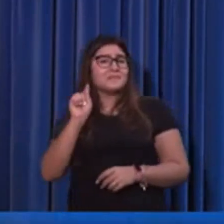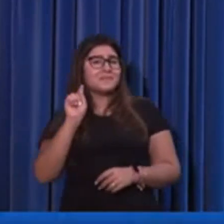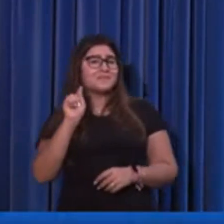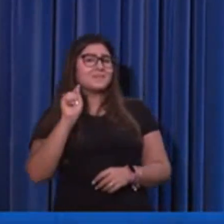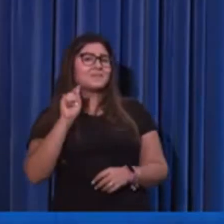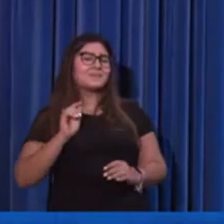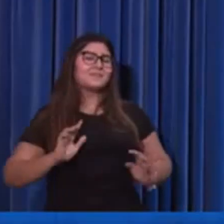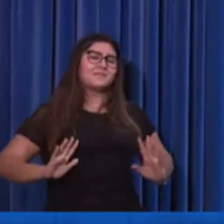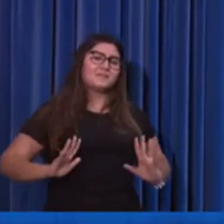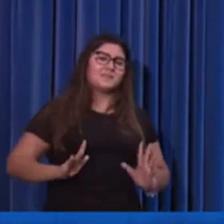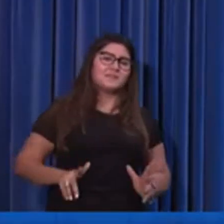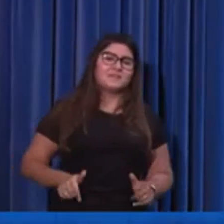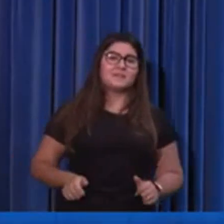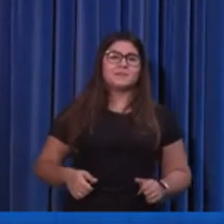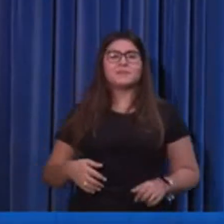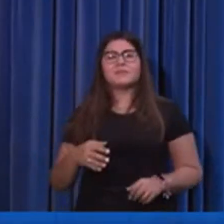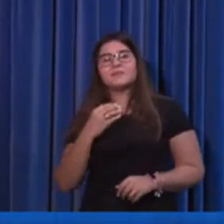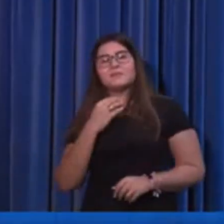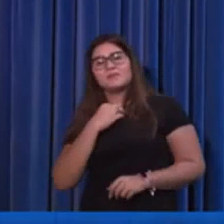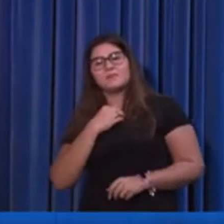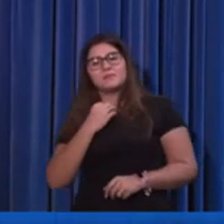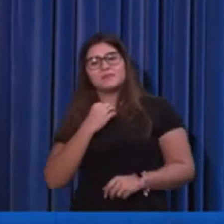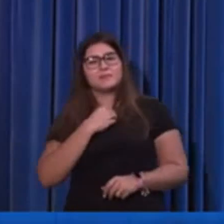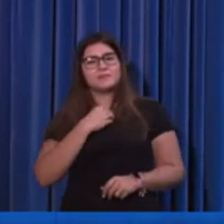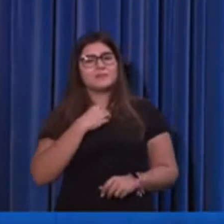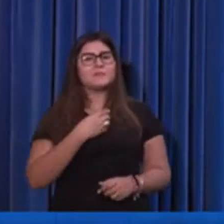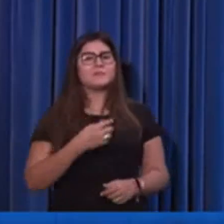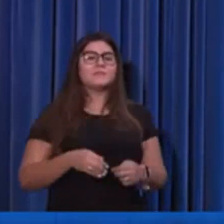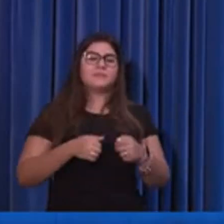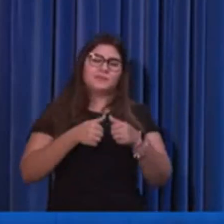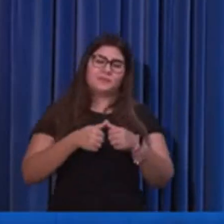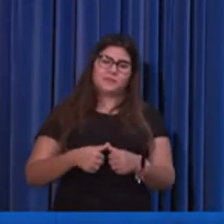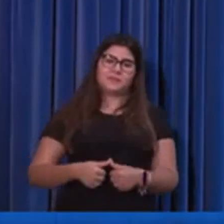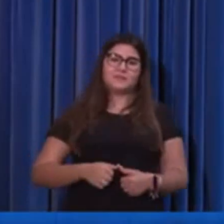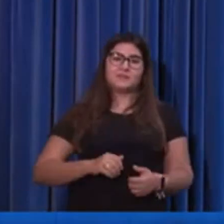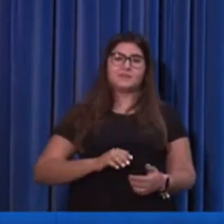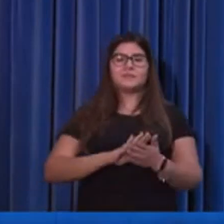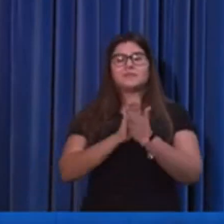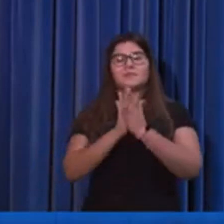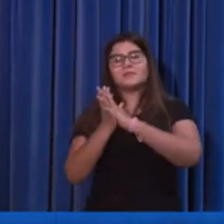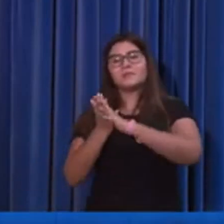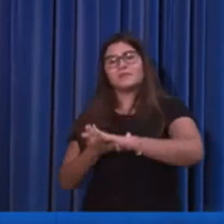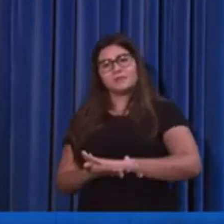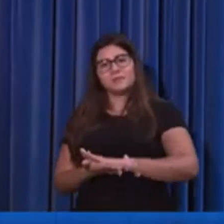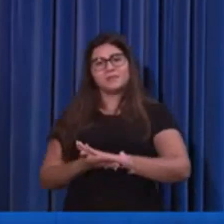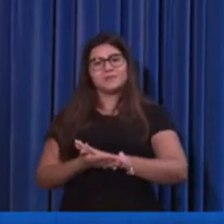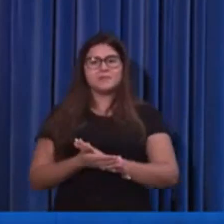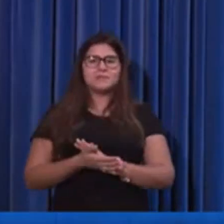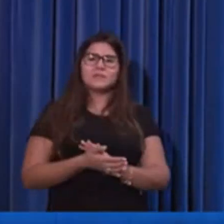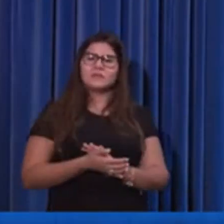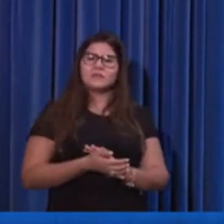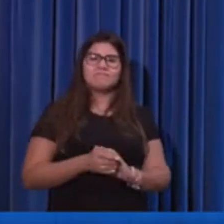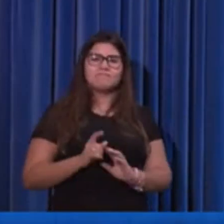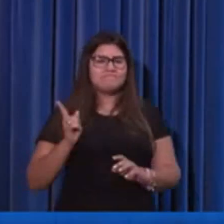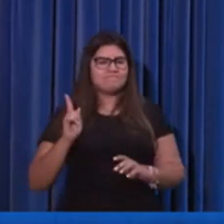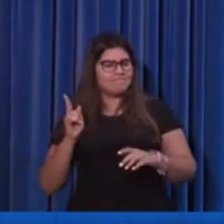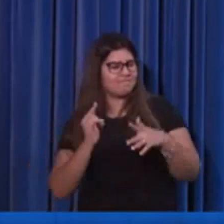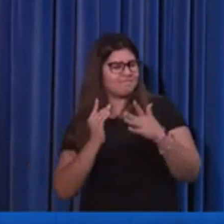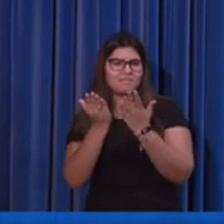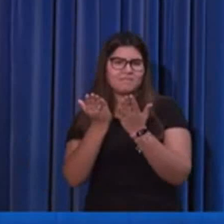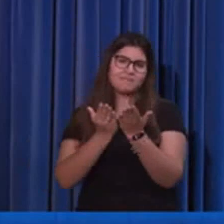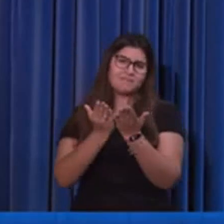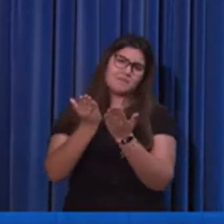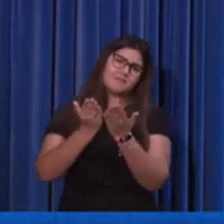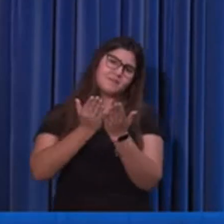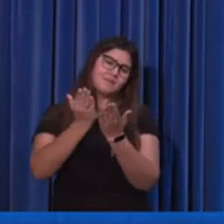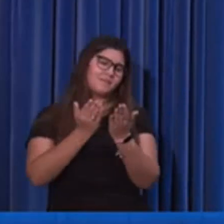para que o corpo do pecado seja destruído e não